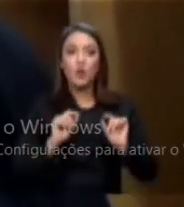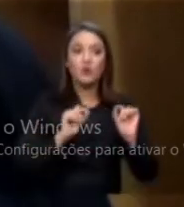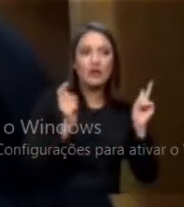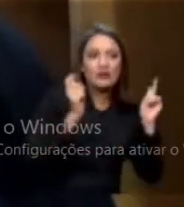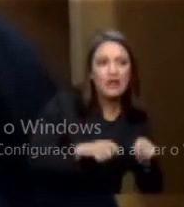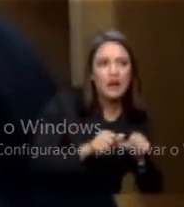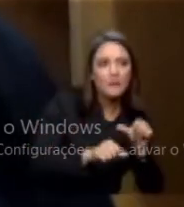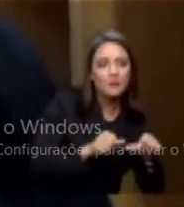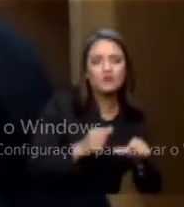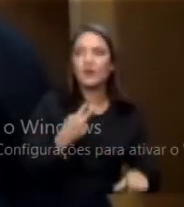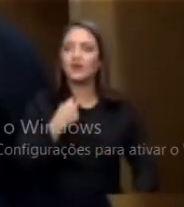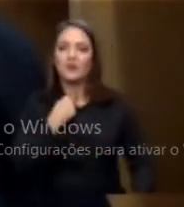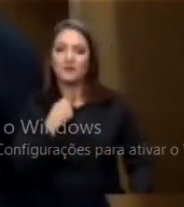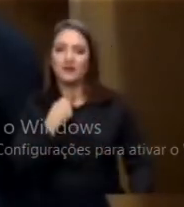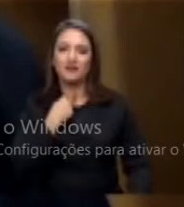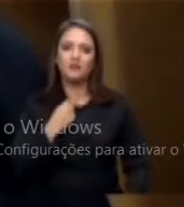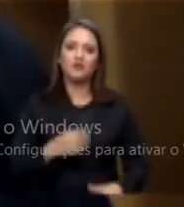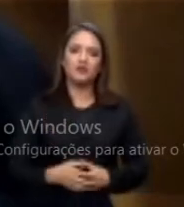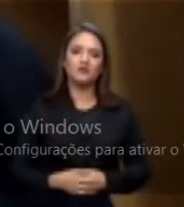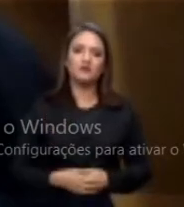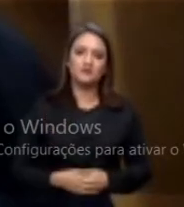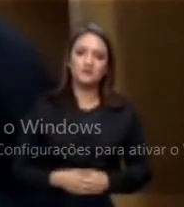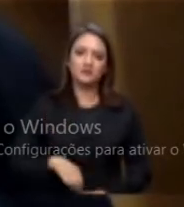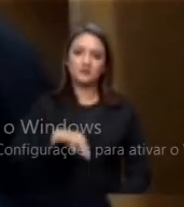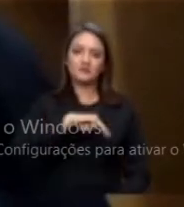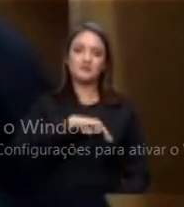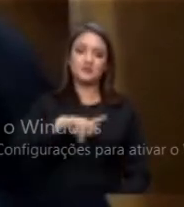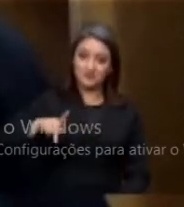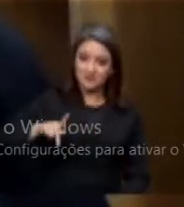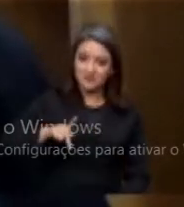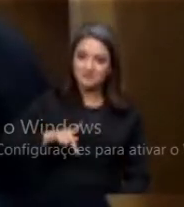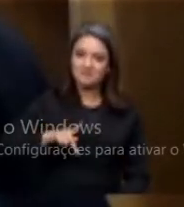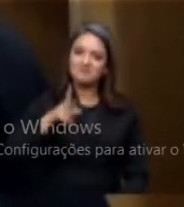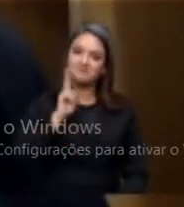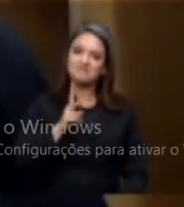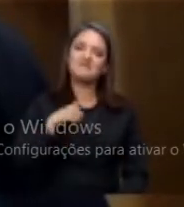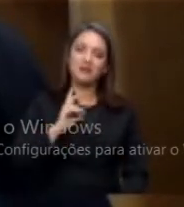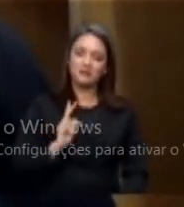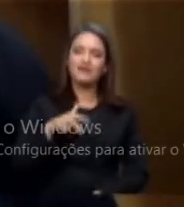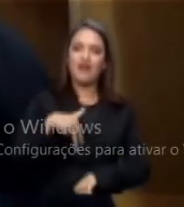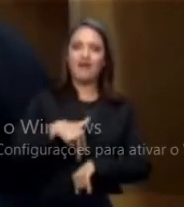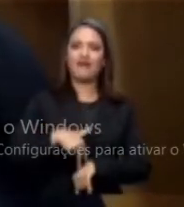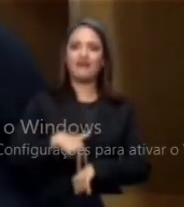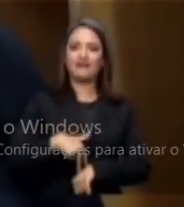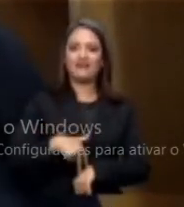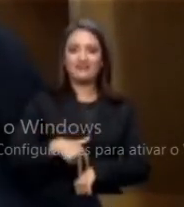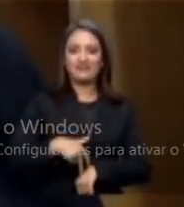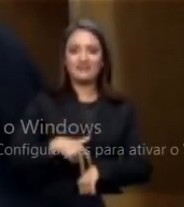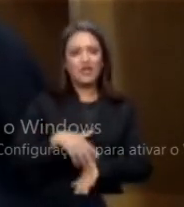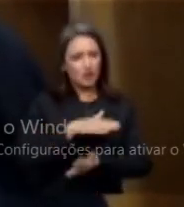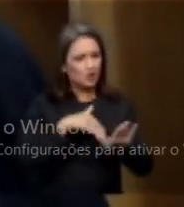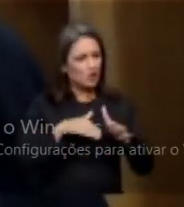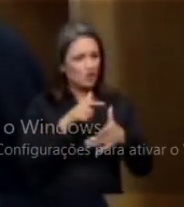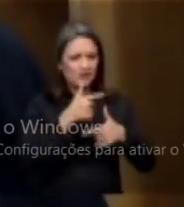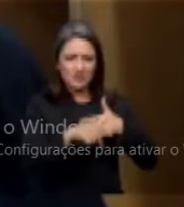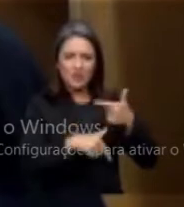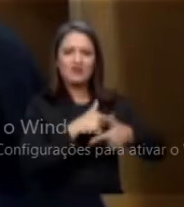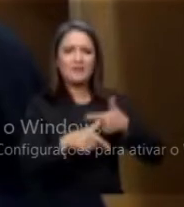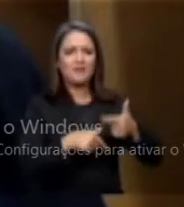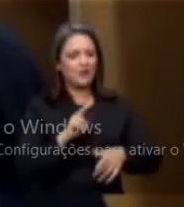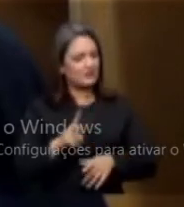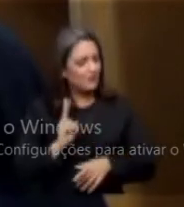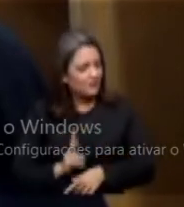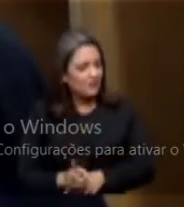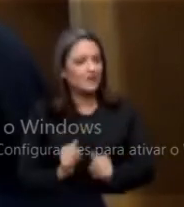mudar e que não pode se mudar. O Ministério Público estará aqui sempre, em toda a sua trajetória, para lhe